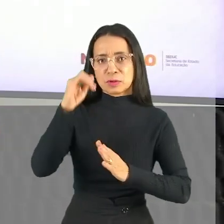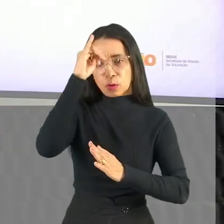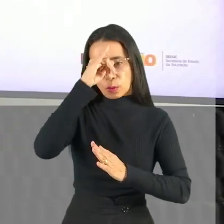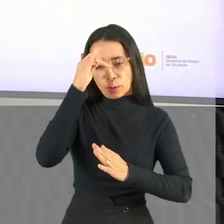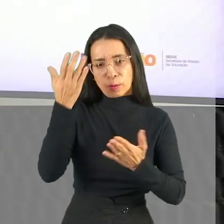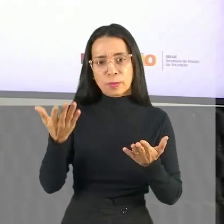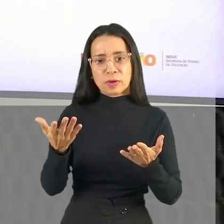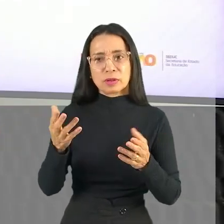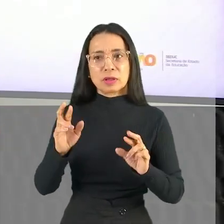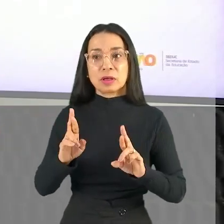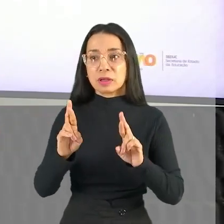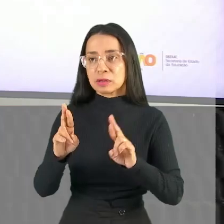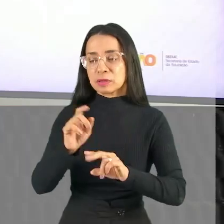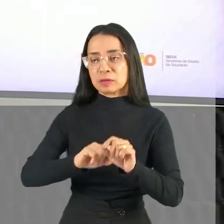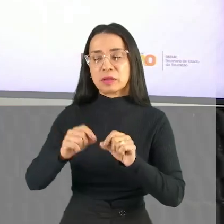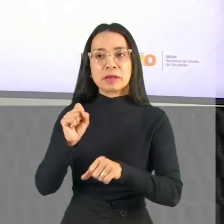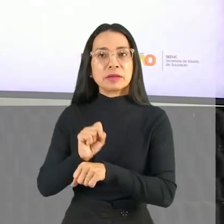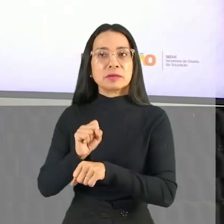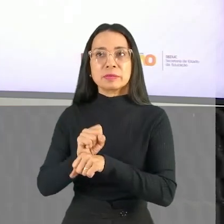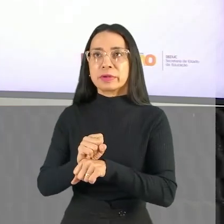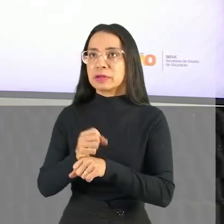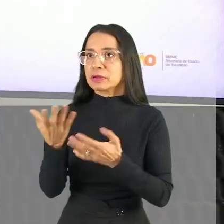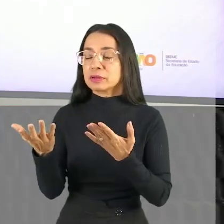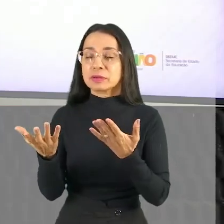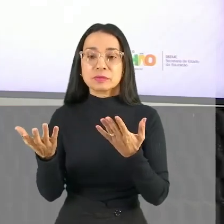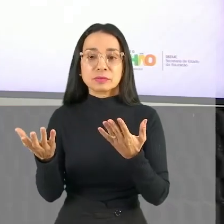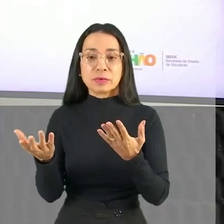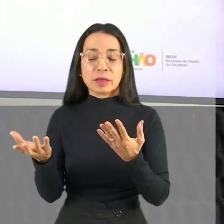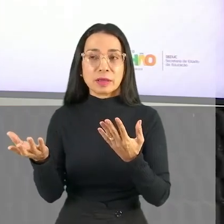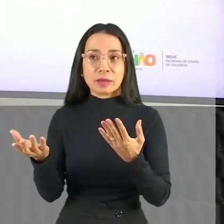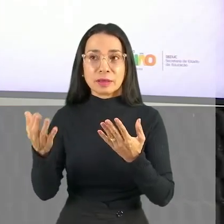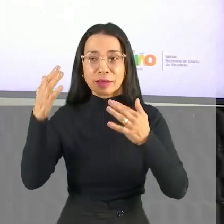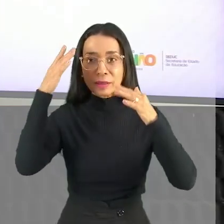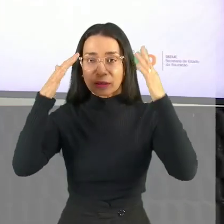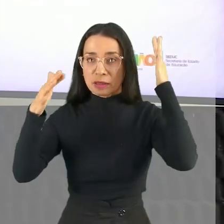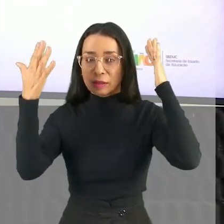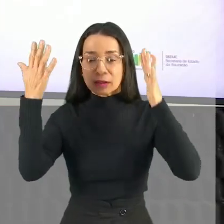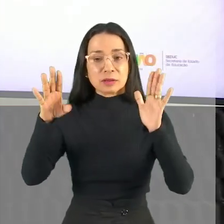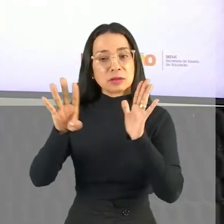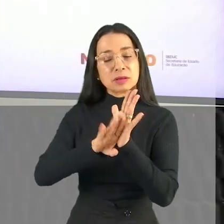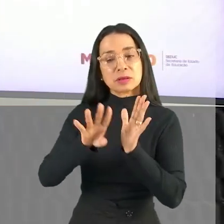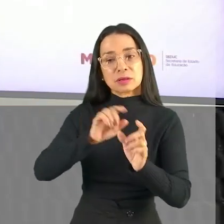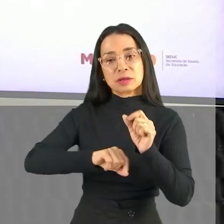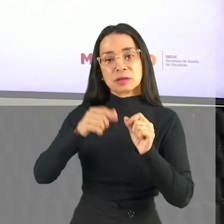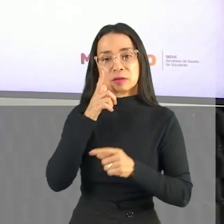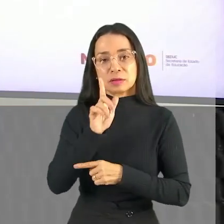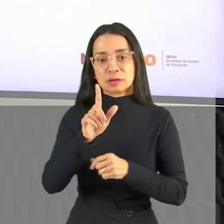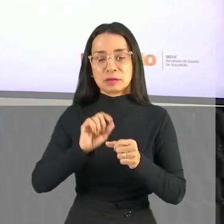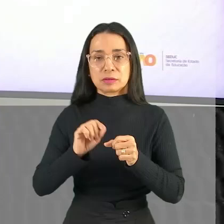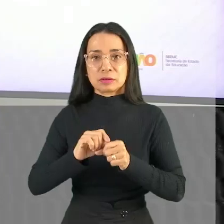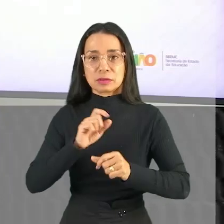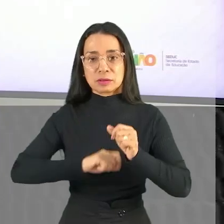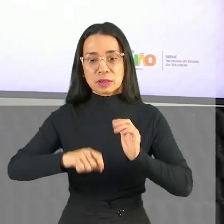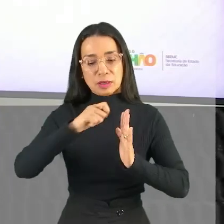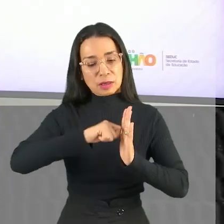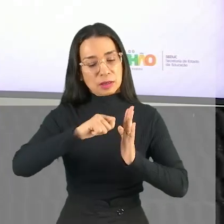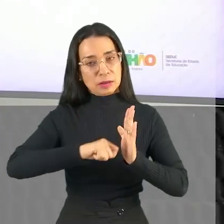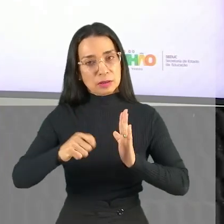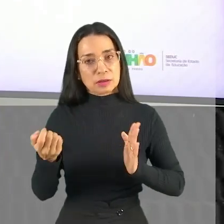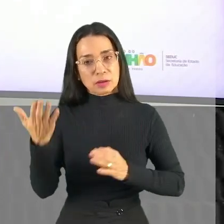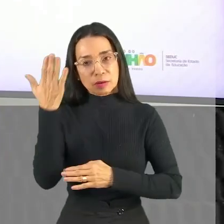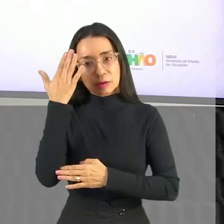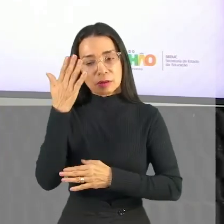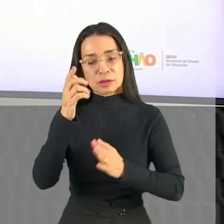simplesmente esperando a inspiração chegar para que você consiga fazer a redação. Entenda que para